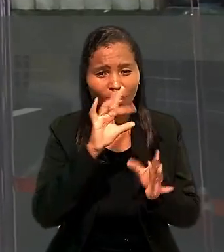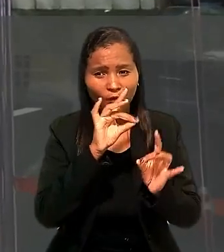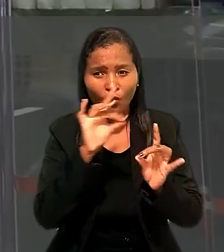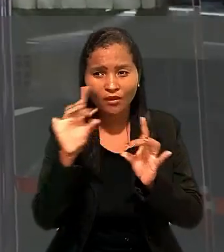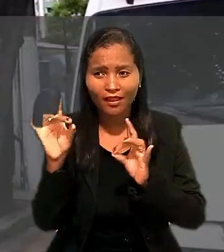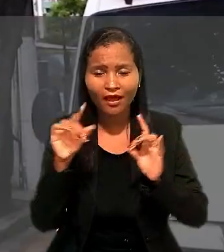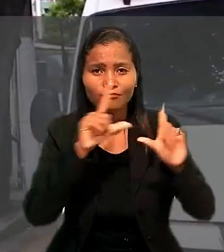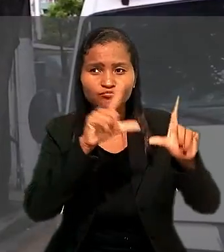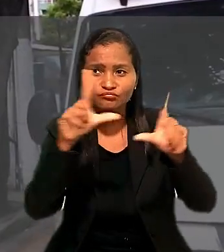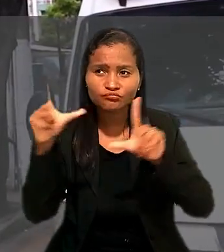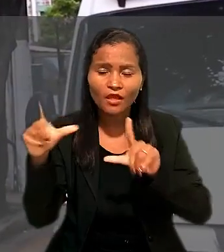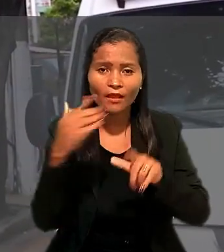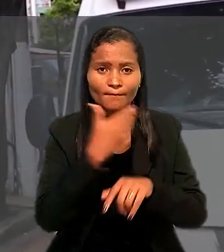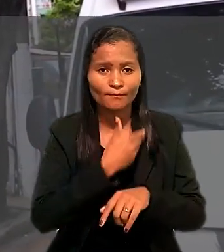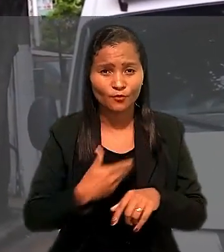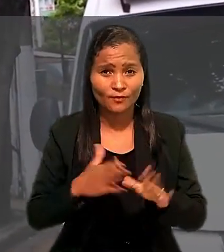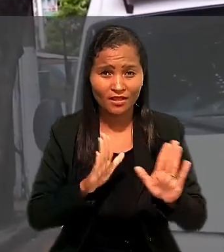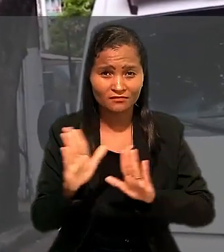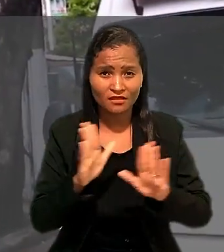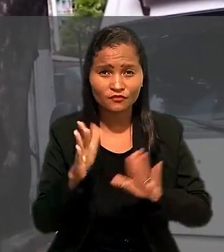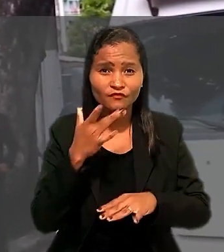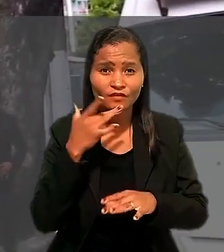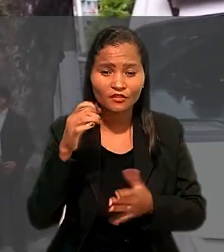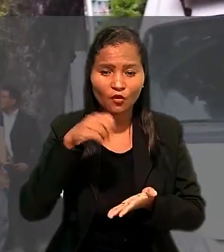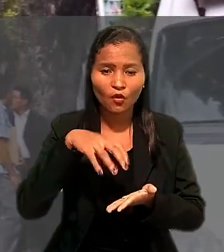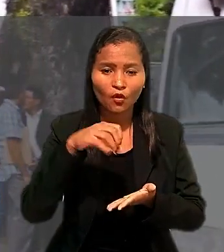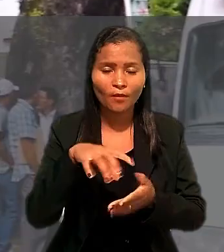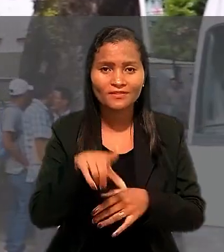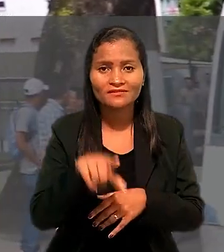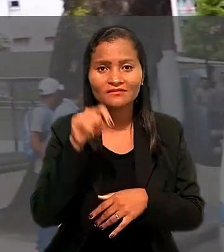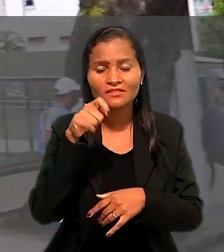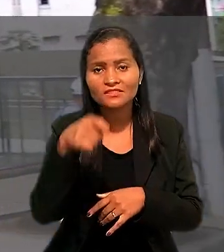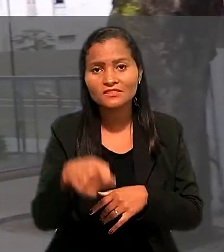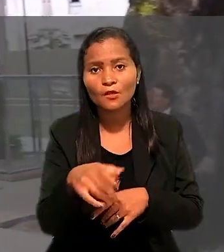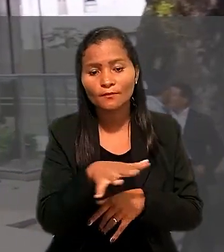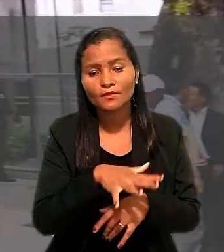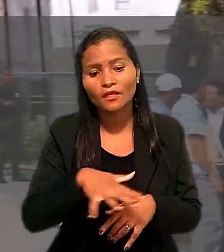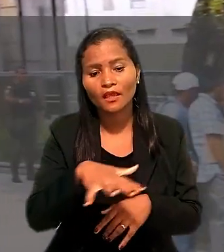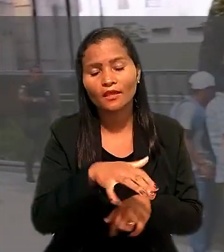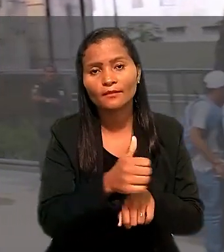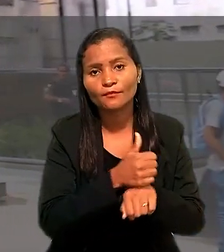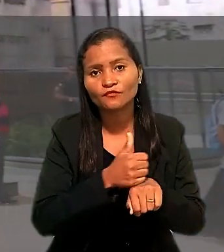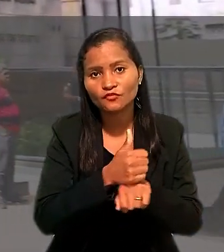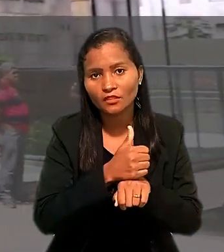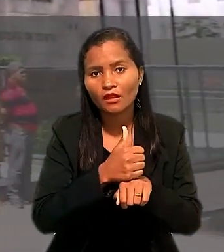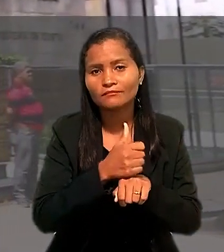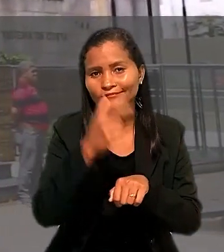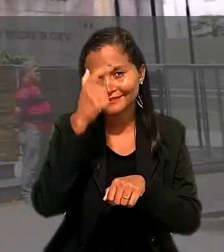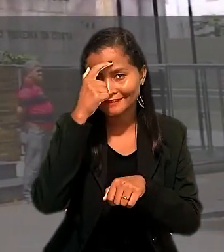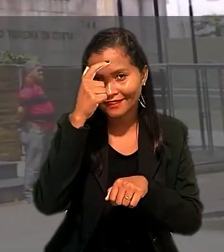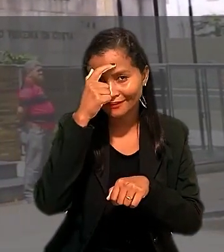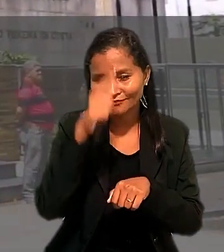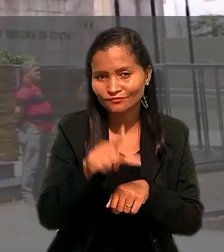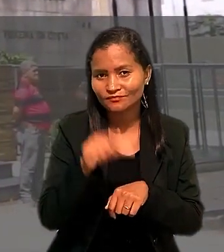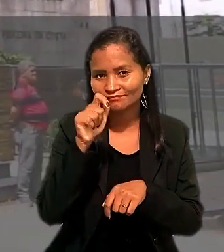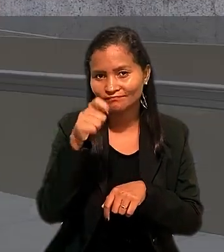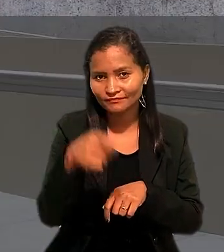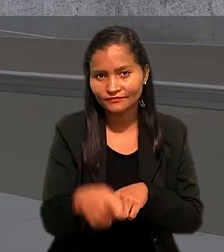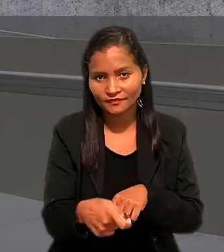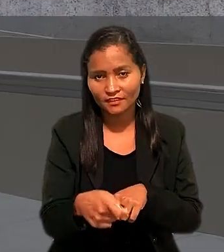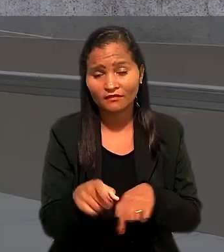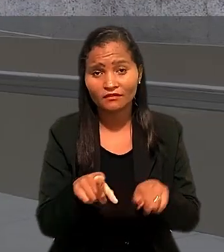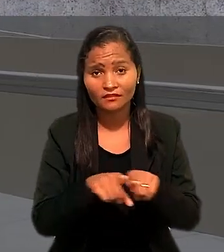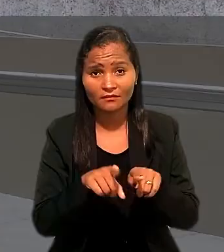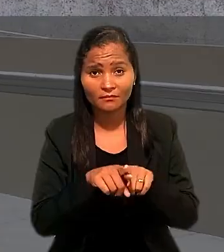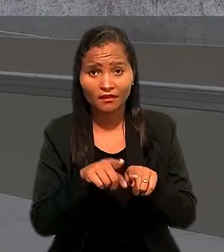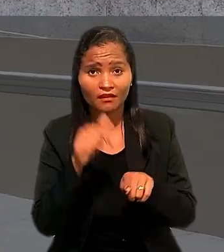locais públicos e de acesso fácil cópias da decisão para que a categoria profissional ficasse ciente da decisão e